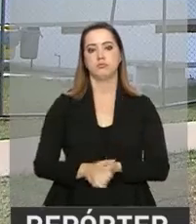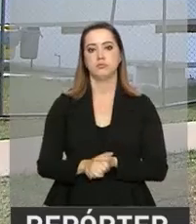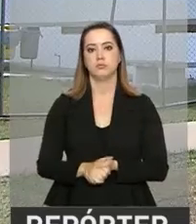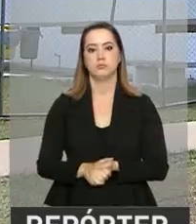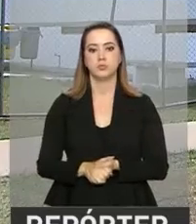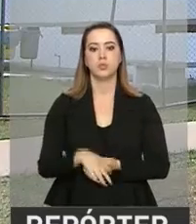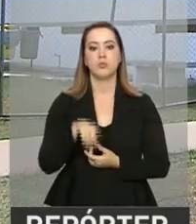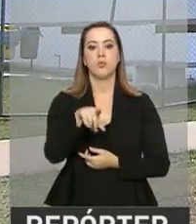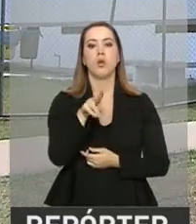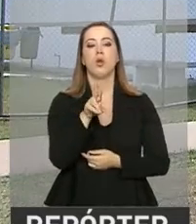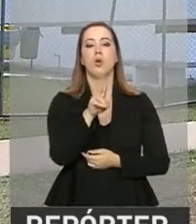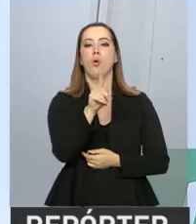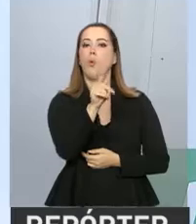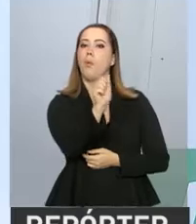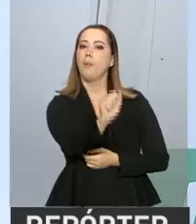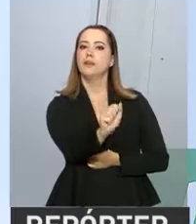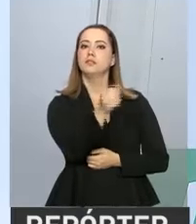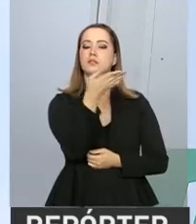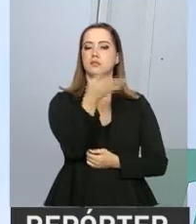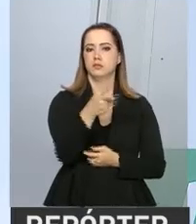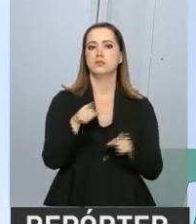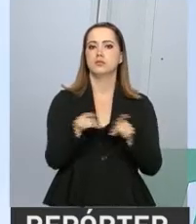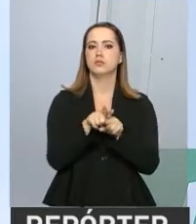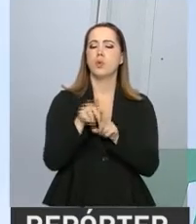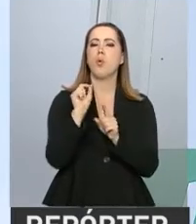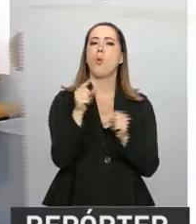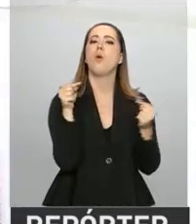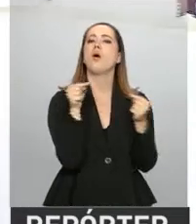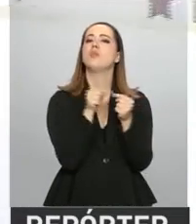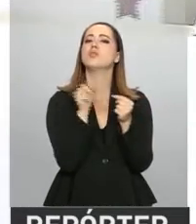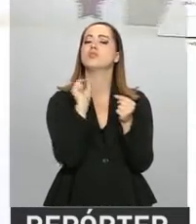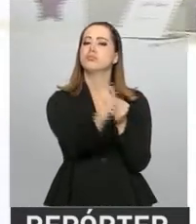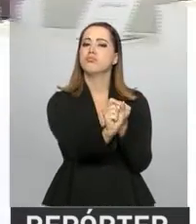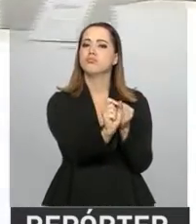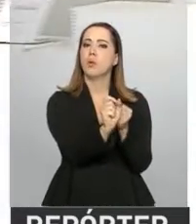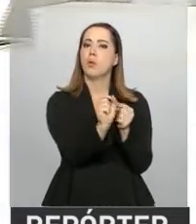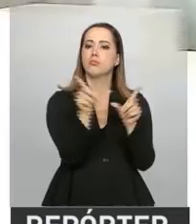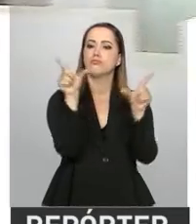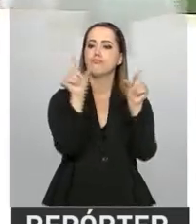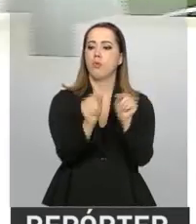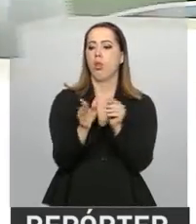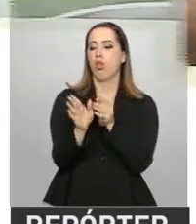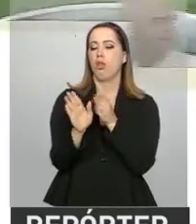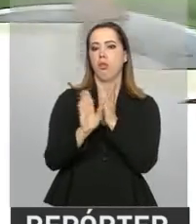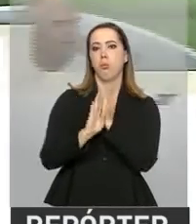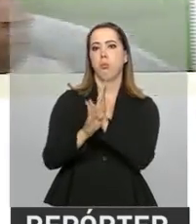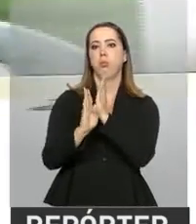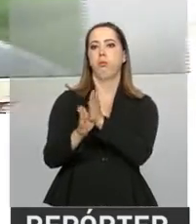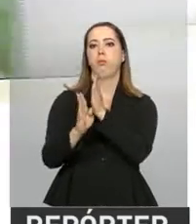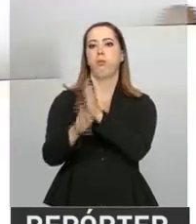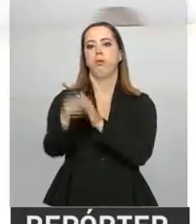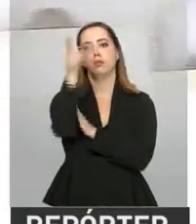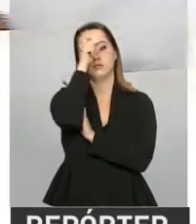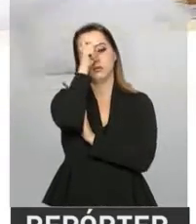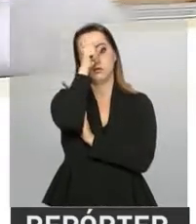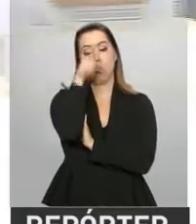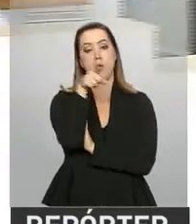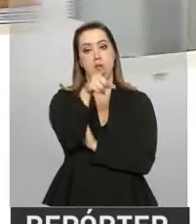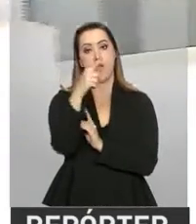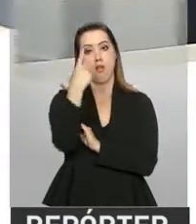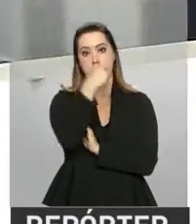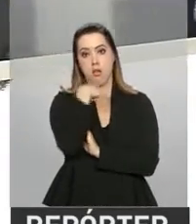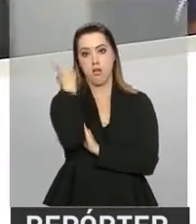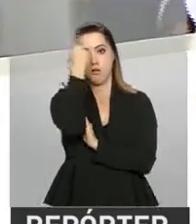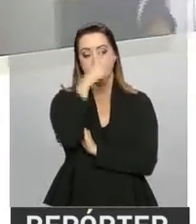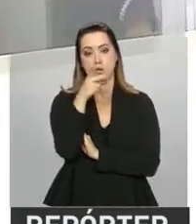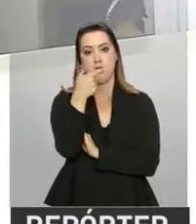o fato Unidades de Pronto Atendimento UPA tem o objetivo de diminuir as filas dos hospitais elas funcionam 24 horas por